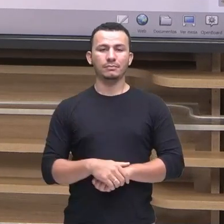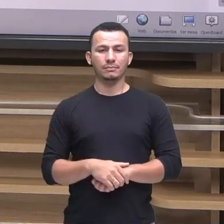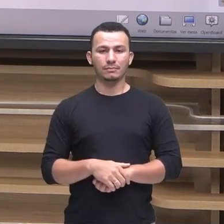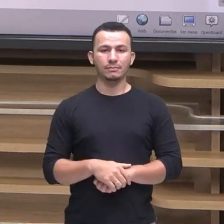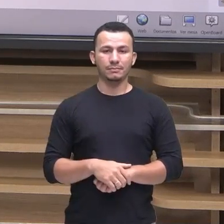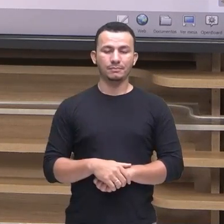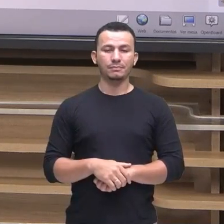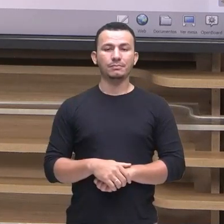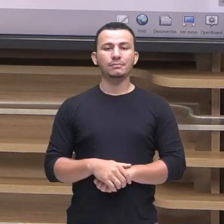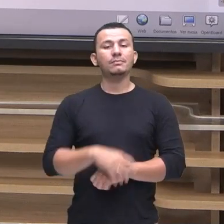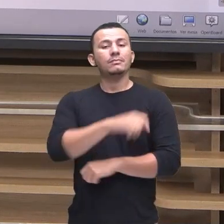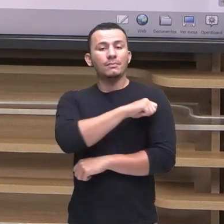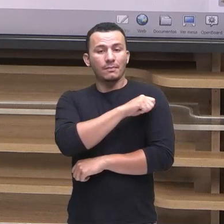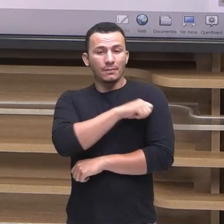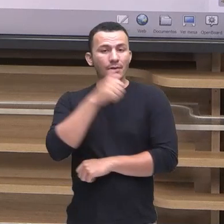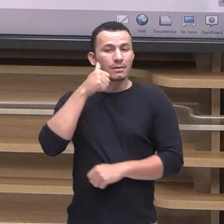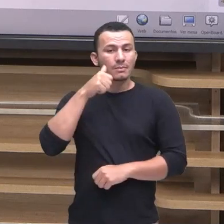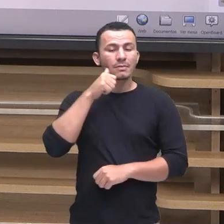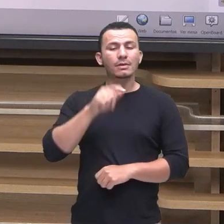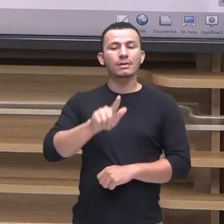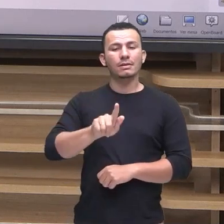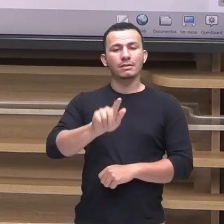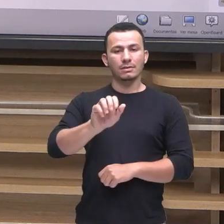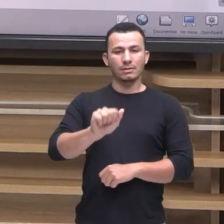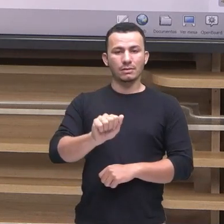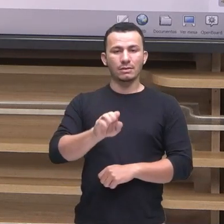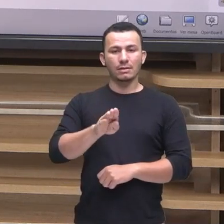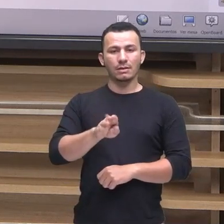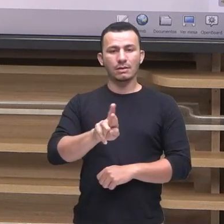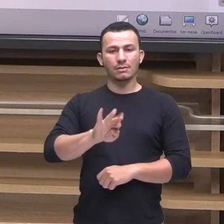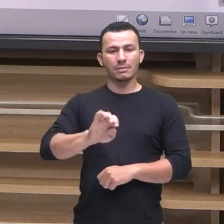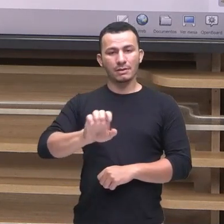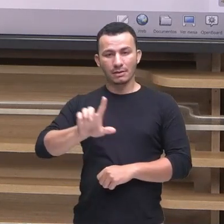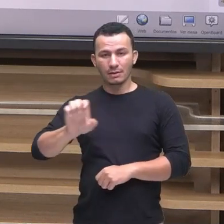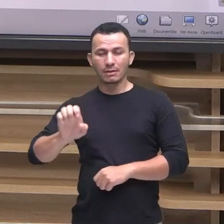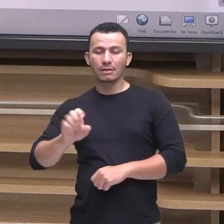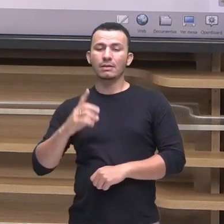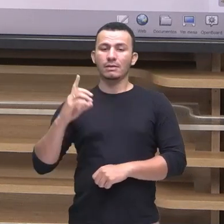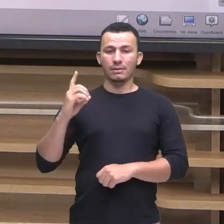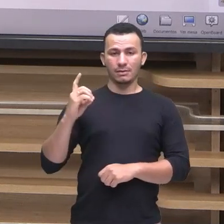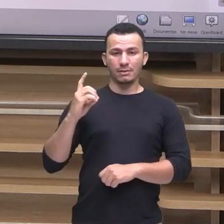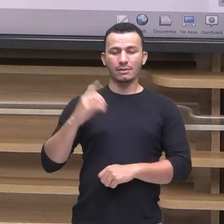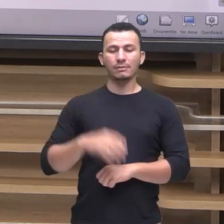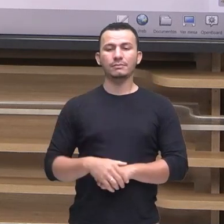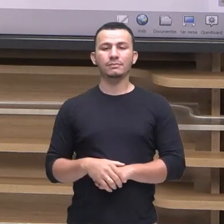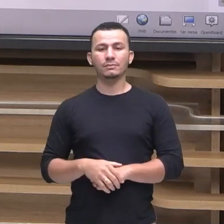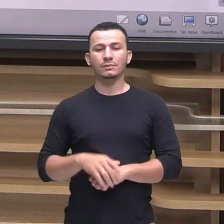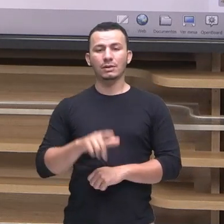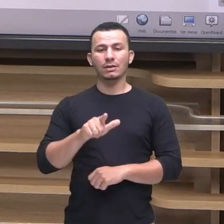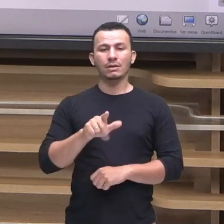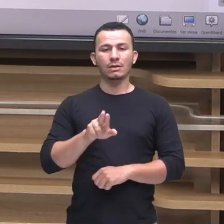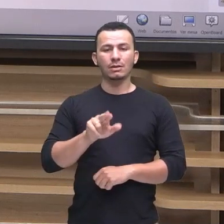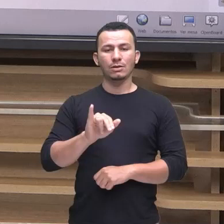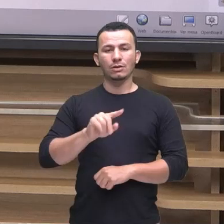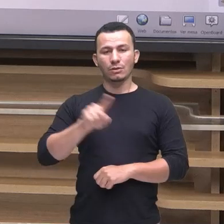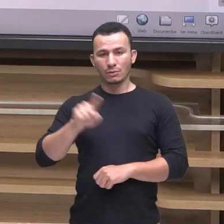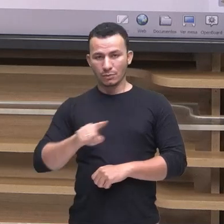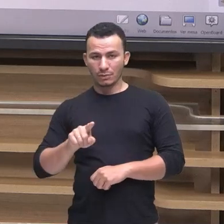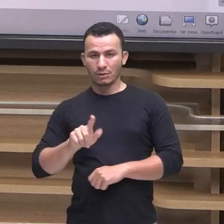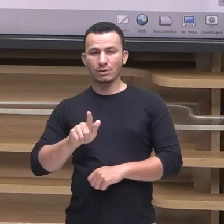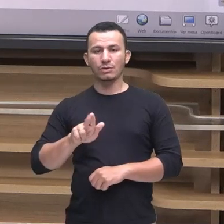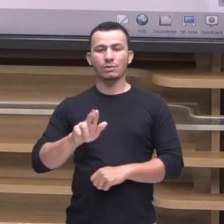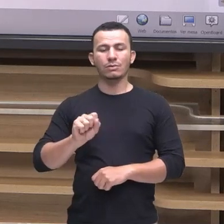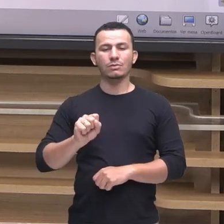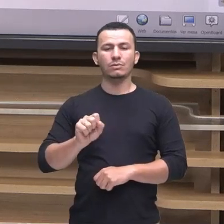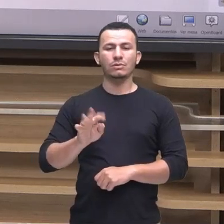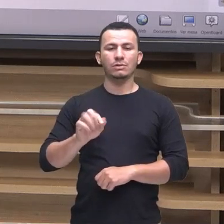A Gabriele escolheu a letra D. O Luiz Gustavo escolheu a letra B,